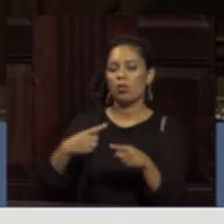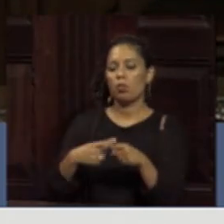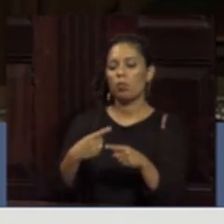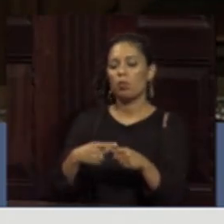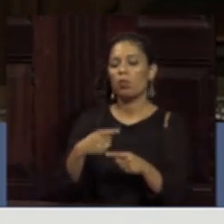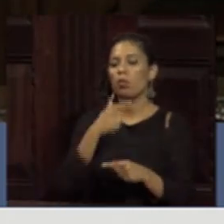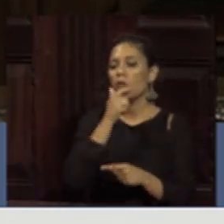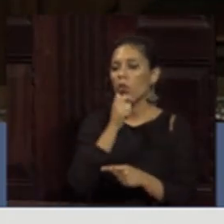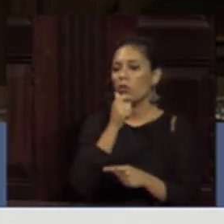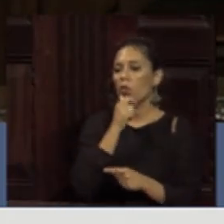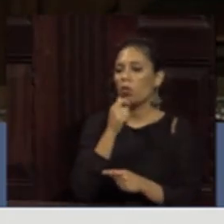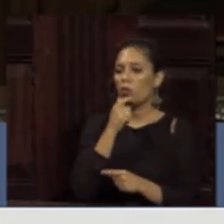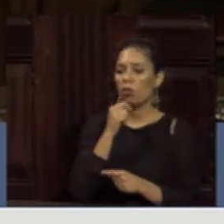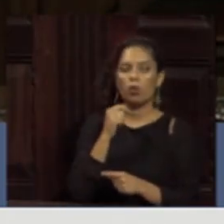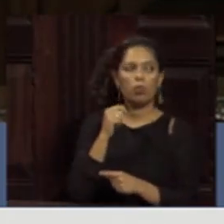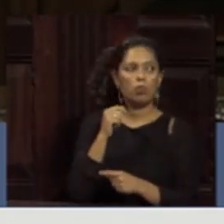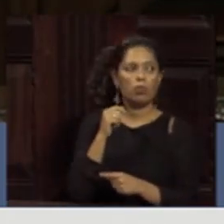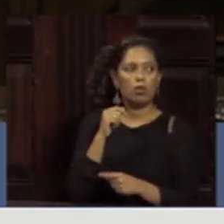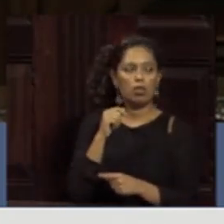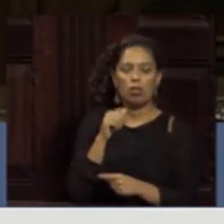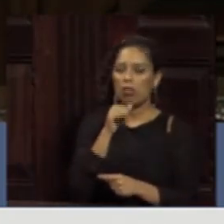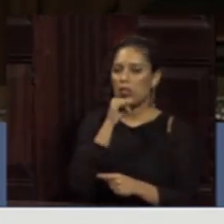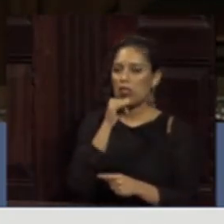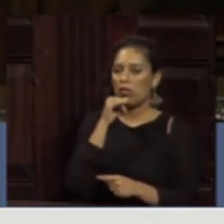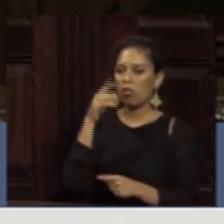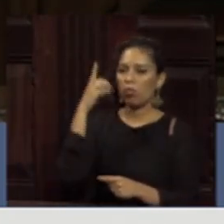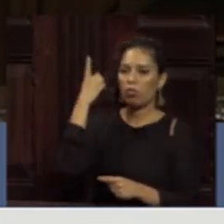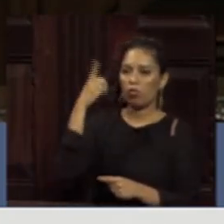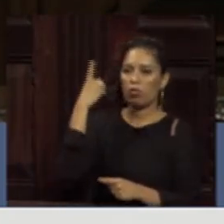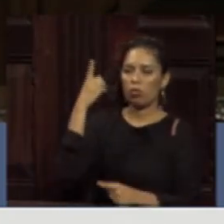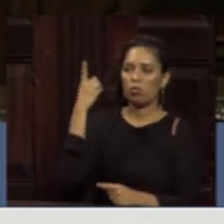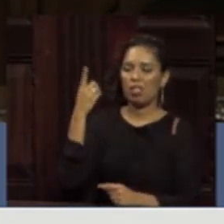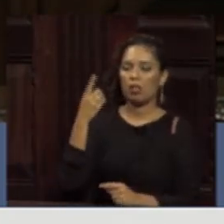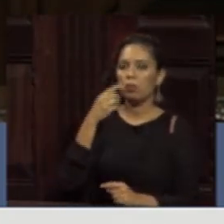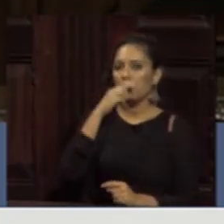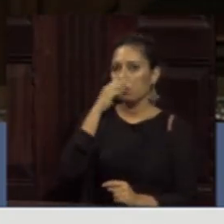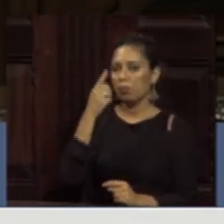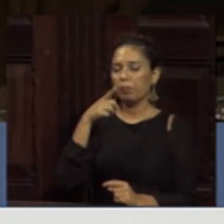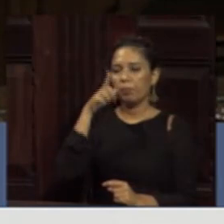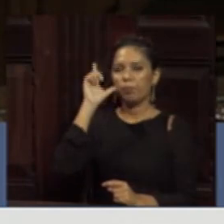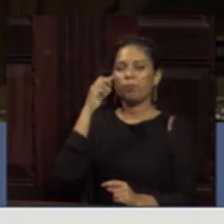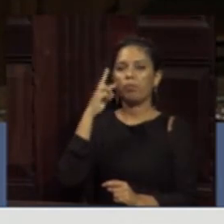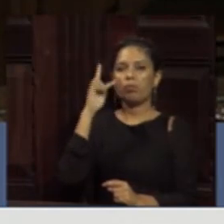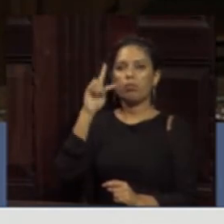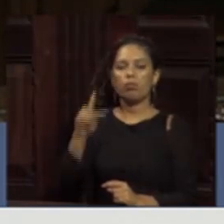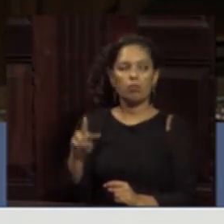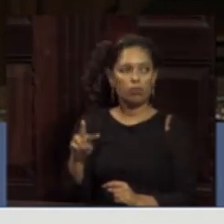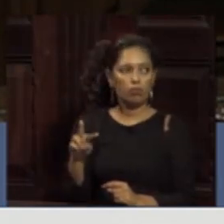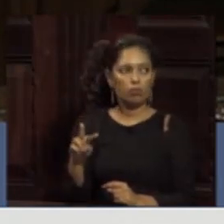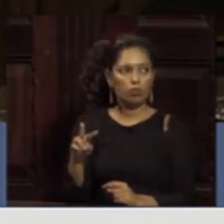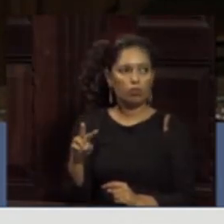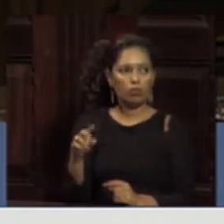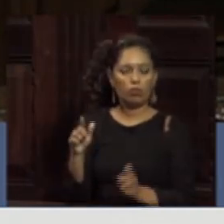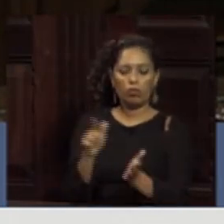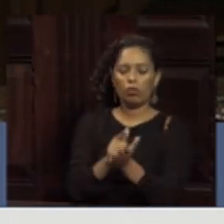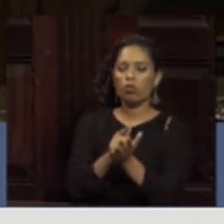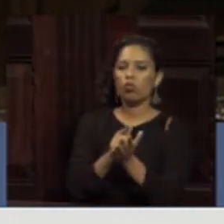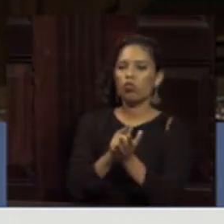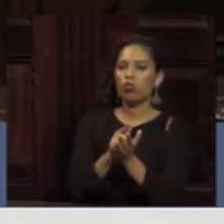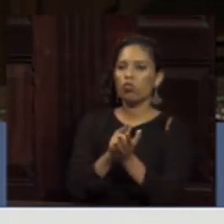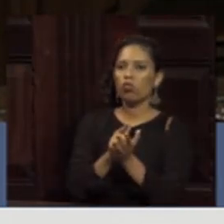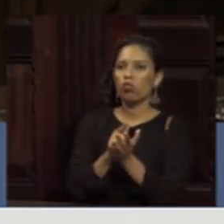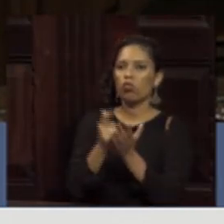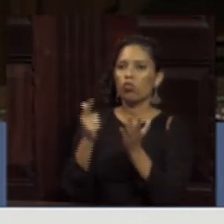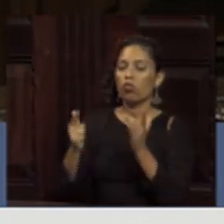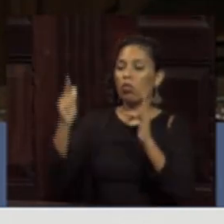deputado Márcio Pacheco, eu assistindo um jornal